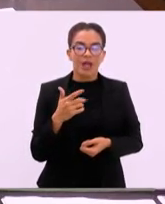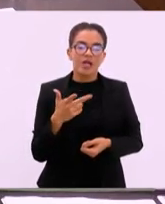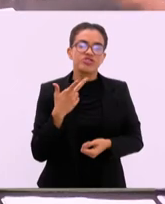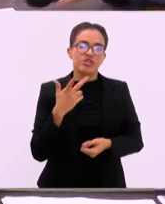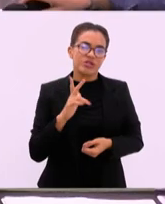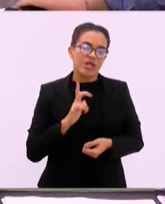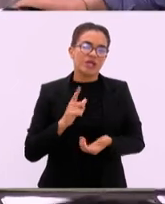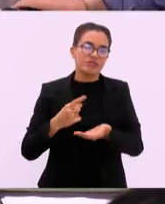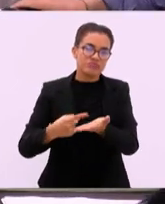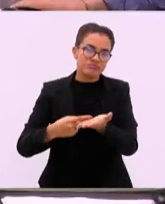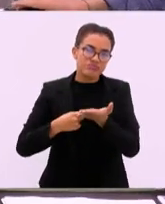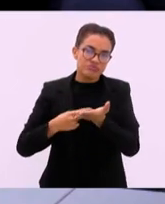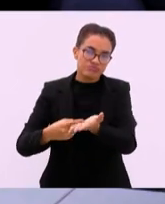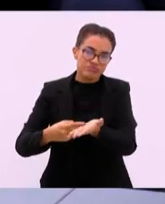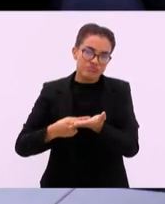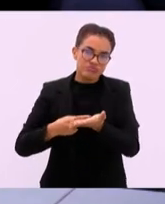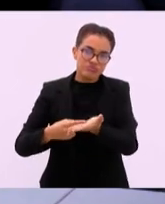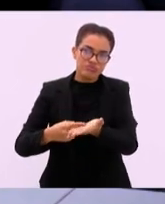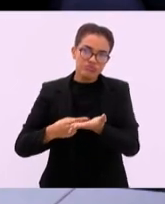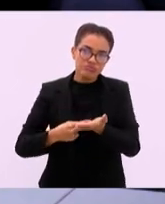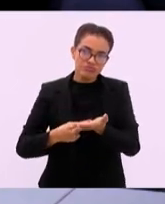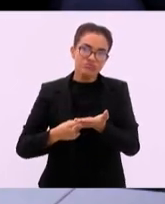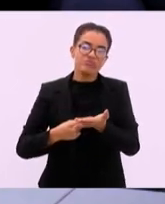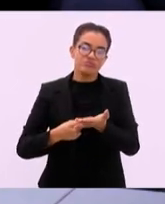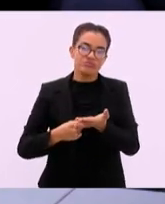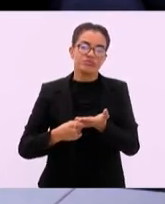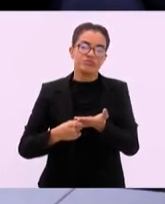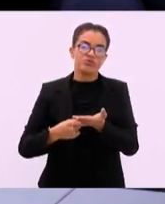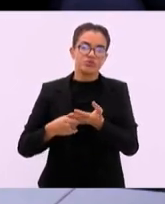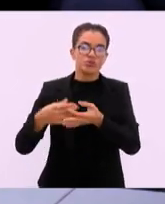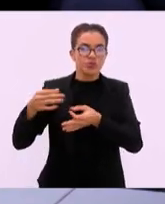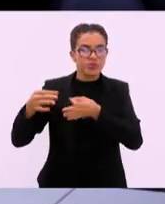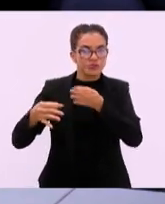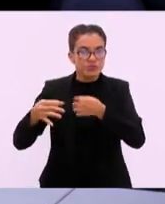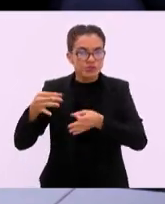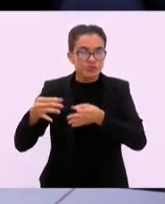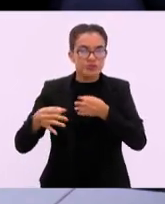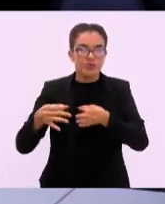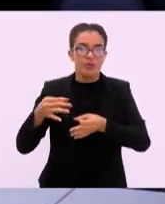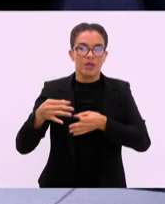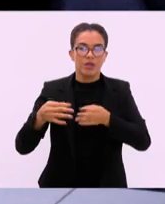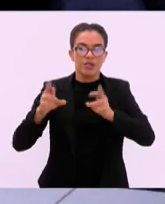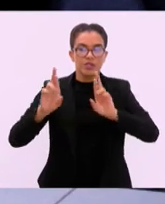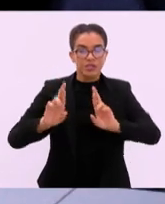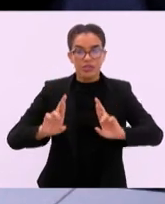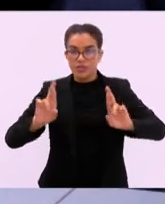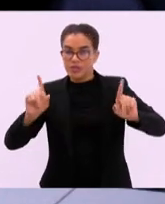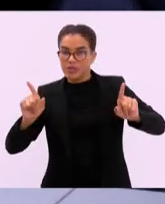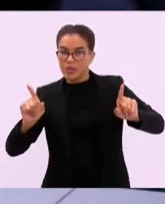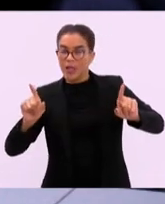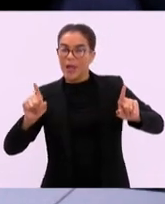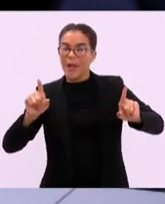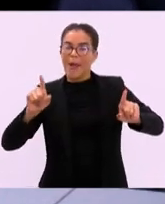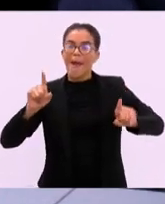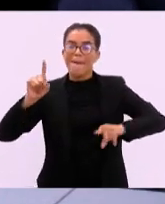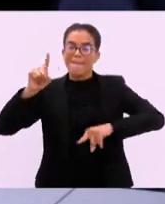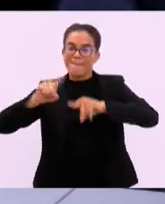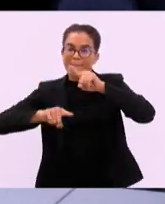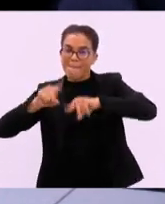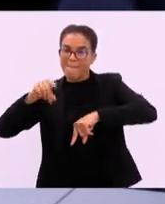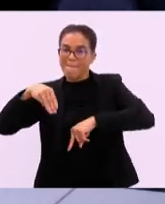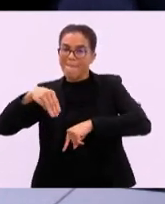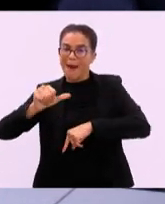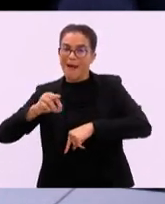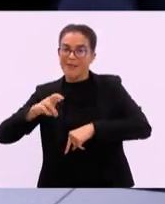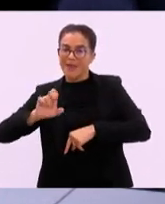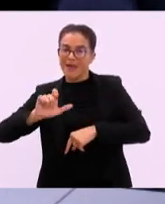consolidado uma jurisprudência sobre isso, né? Diferenciando bem claramente o imaterial do material. É,